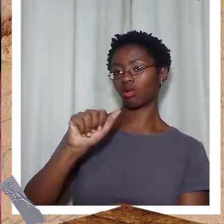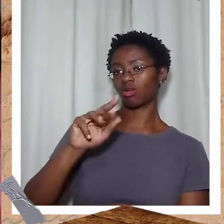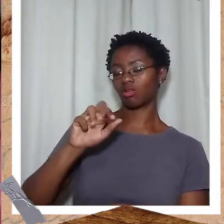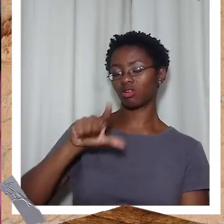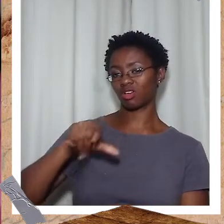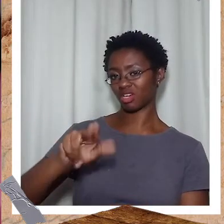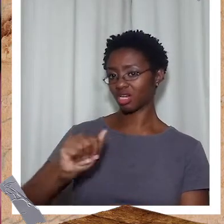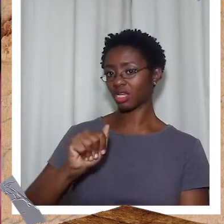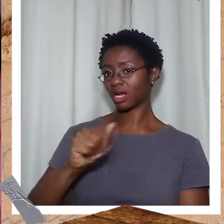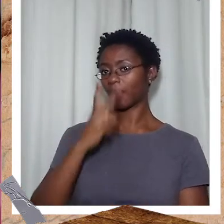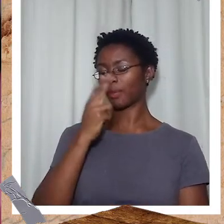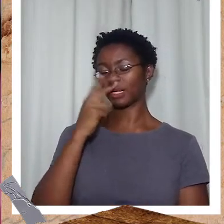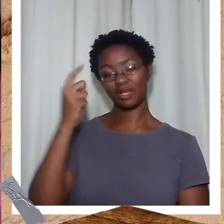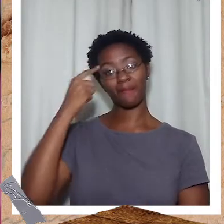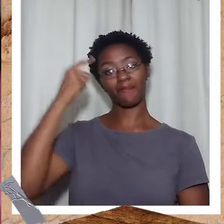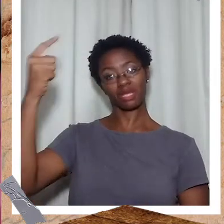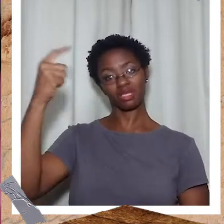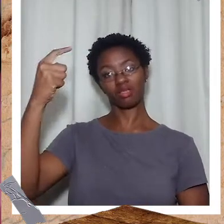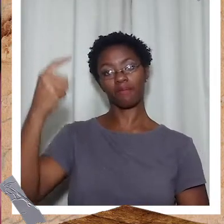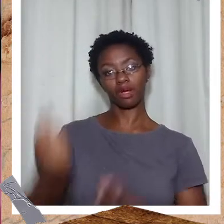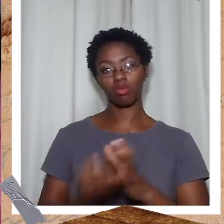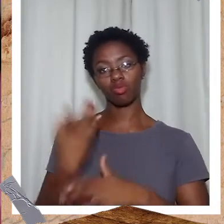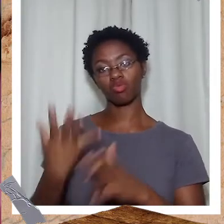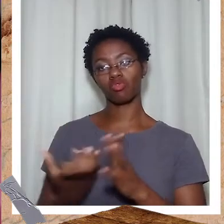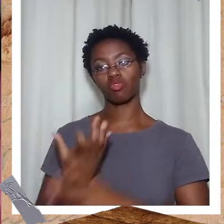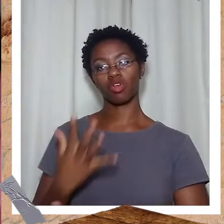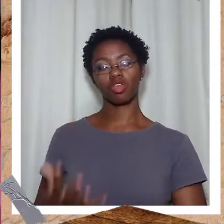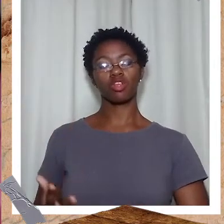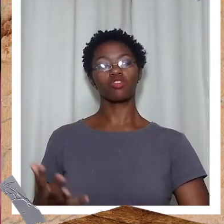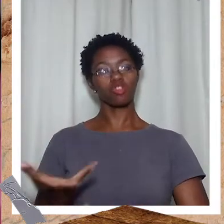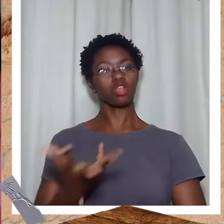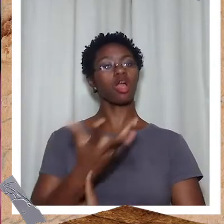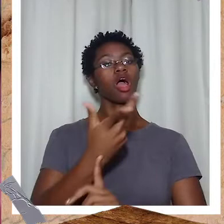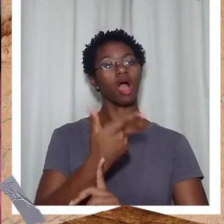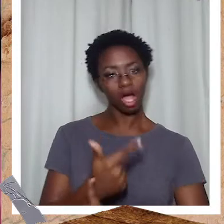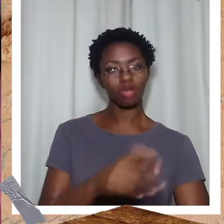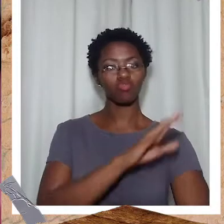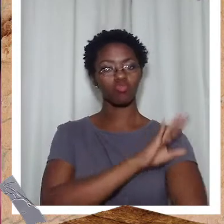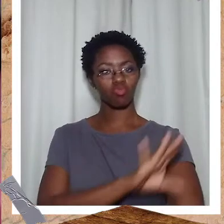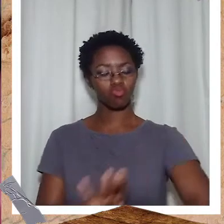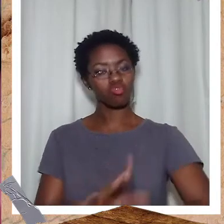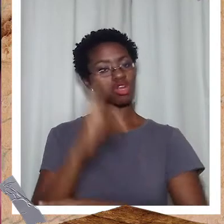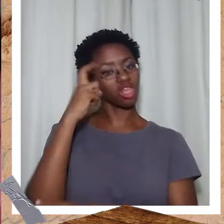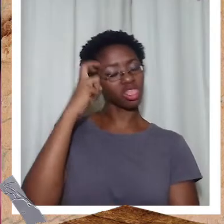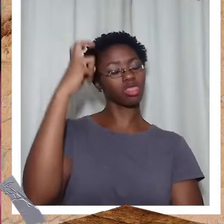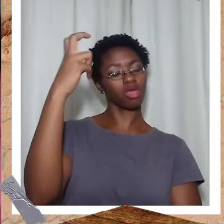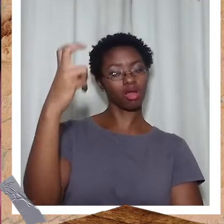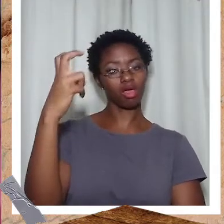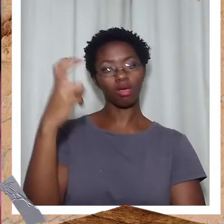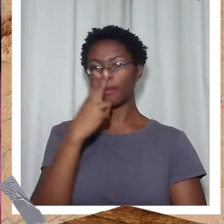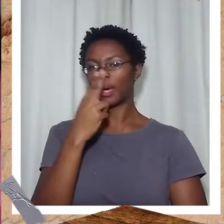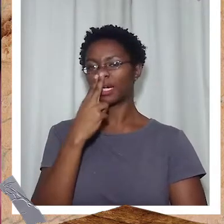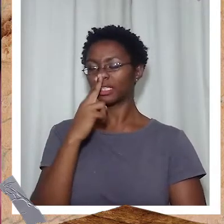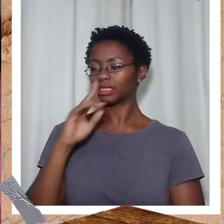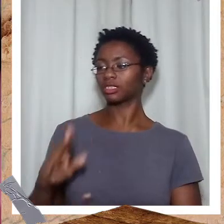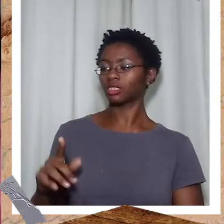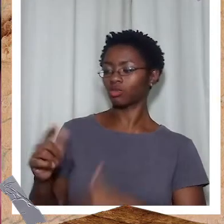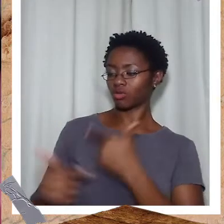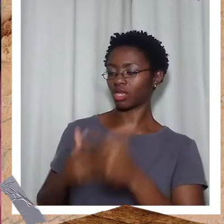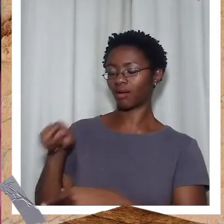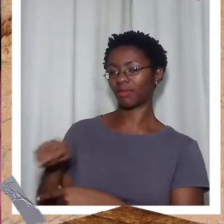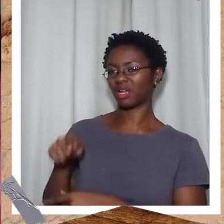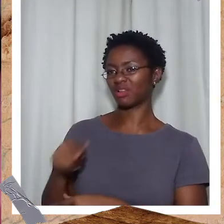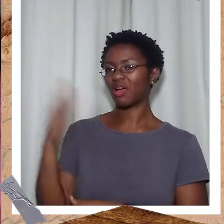que pensadores, homens e mulheres negras, artistas, escritores, intelectuais, tenham sua produção não só deslegitimada, como